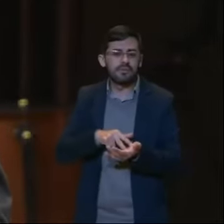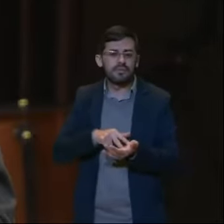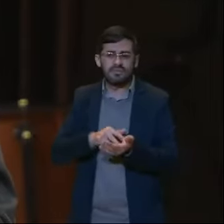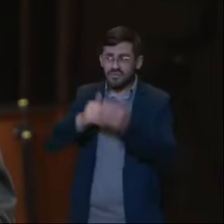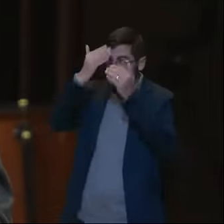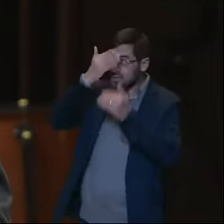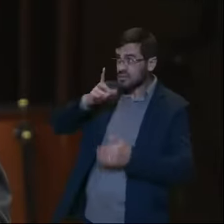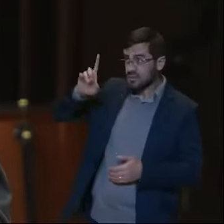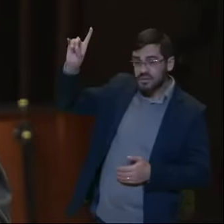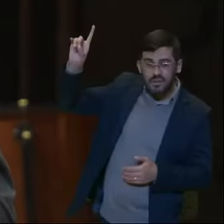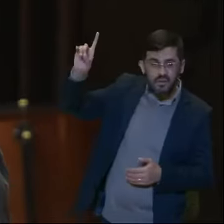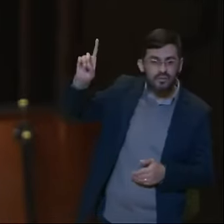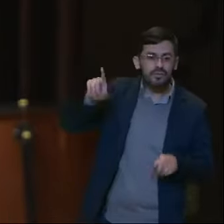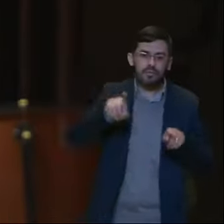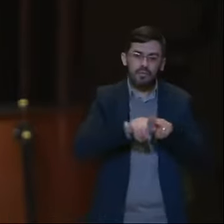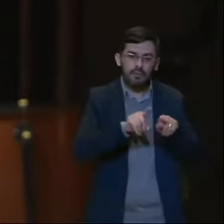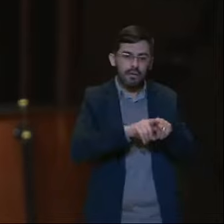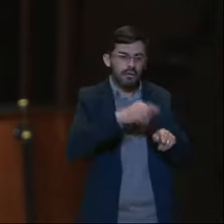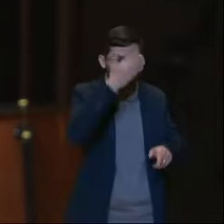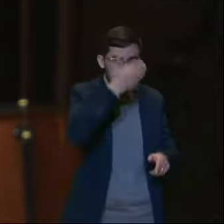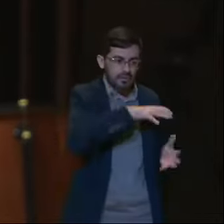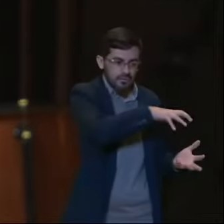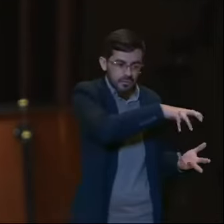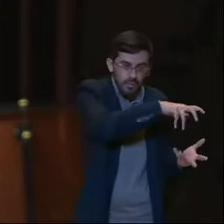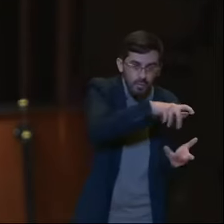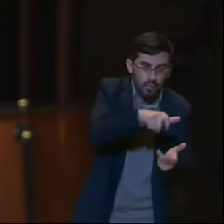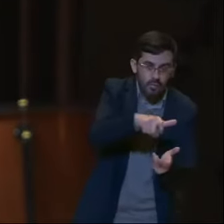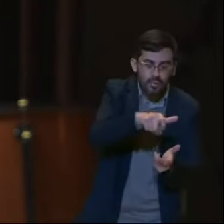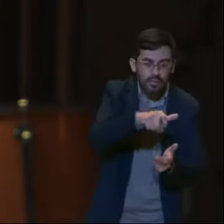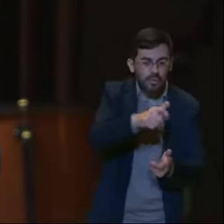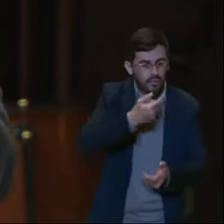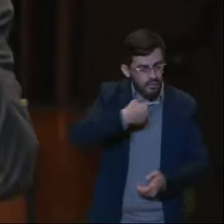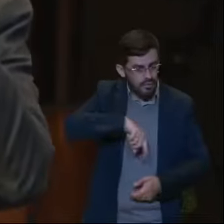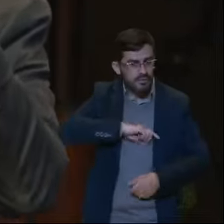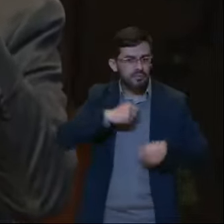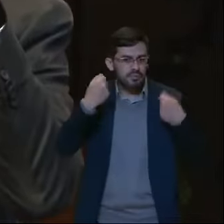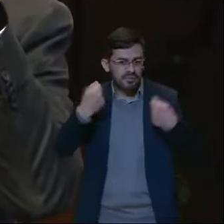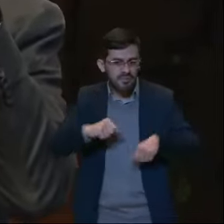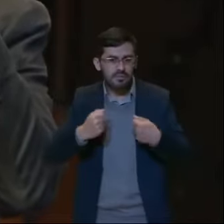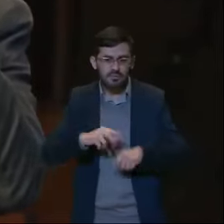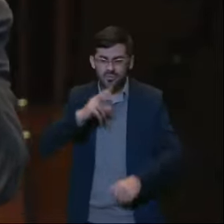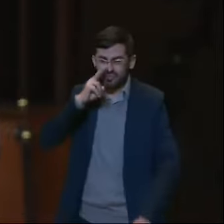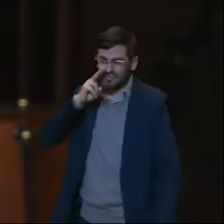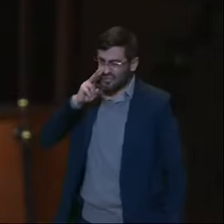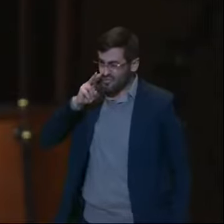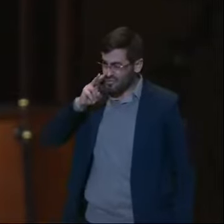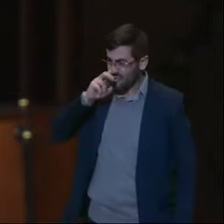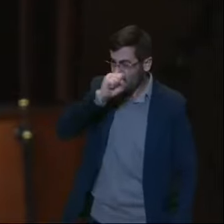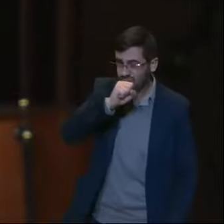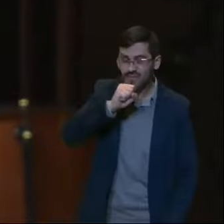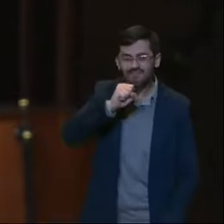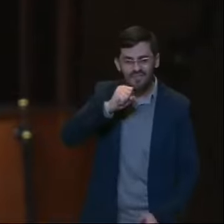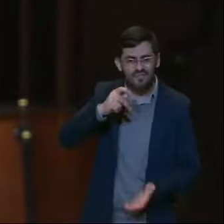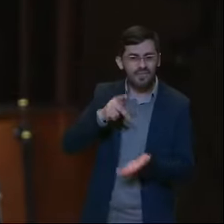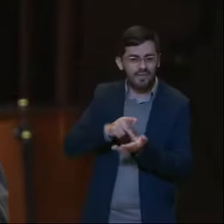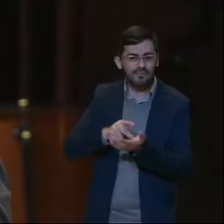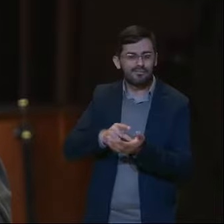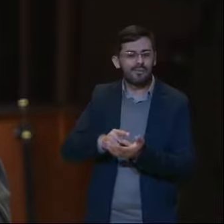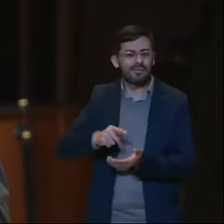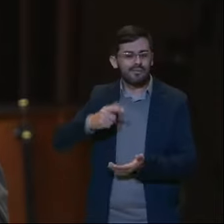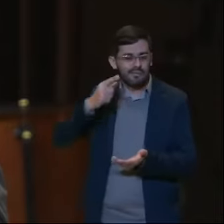homens. E nós precisamos buscar com todas as nossas forças honrar essas alianças diante de